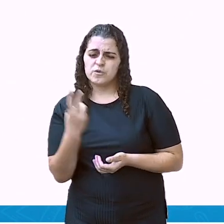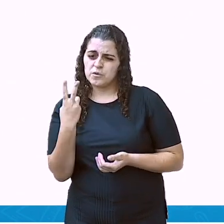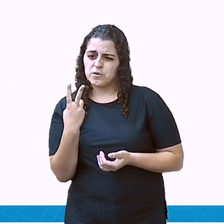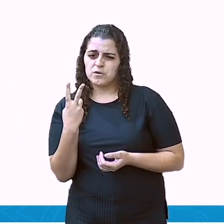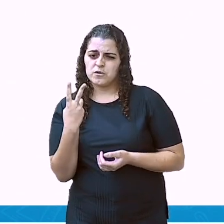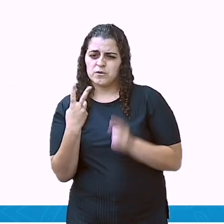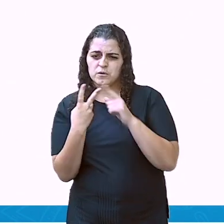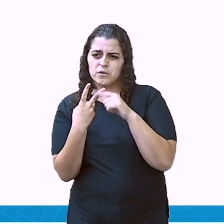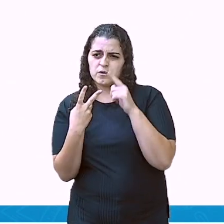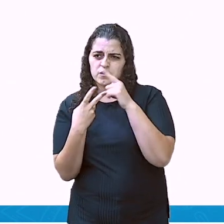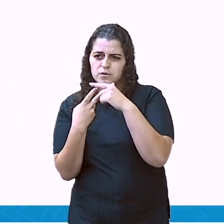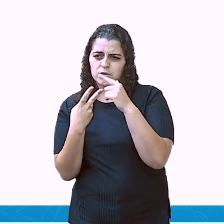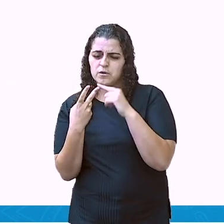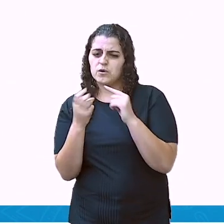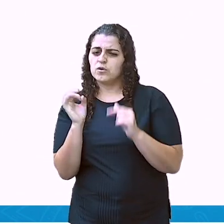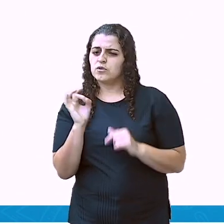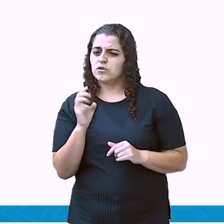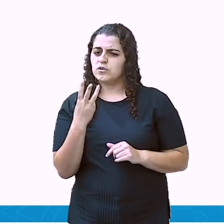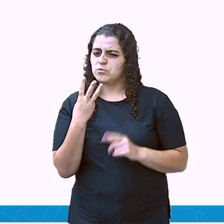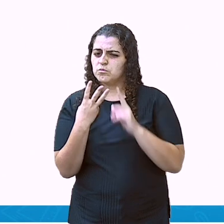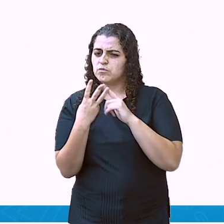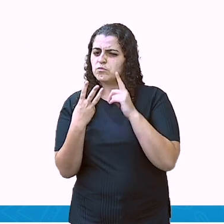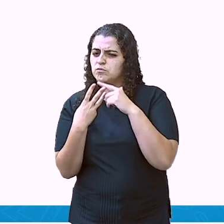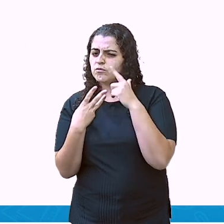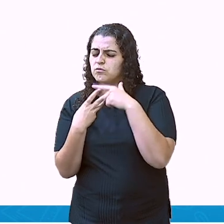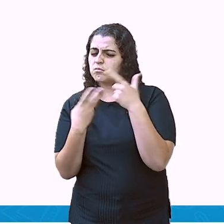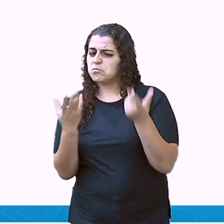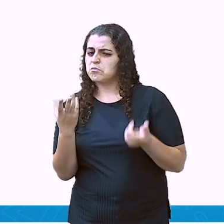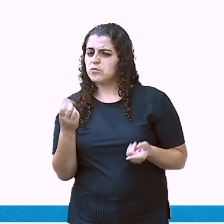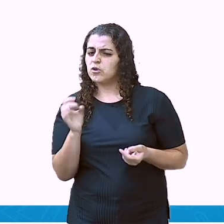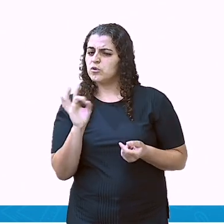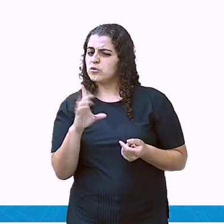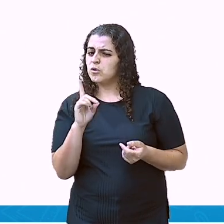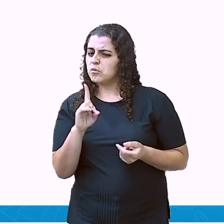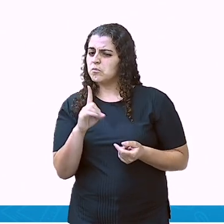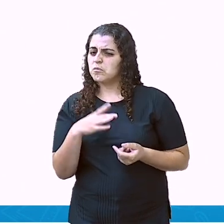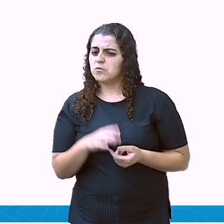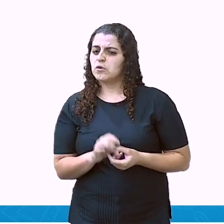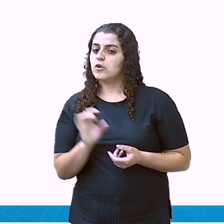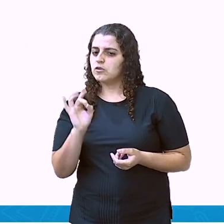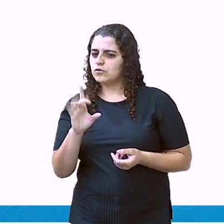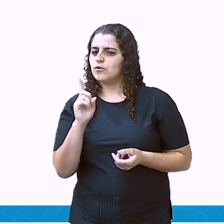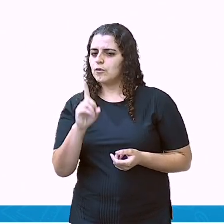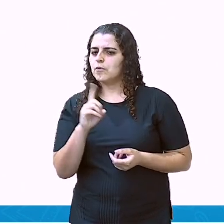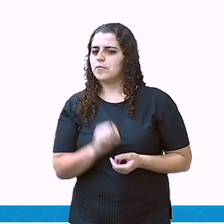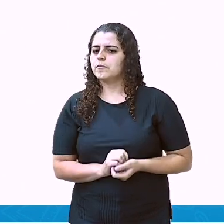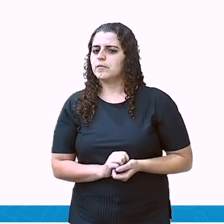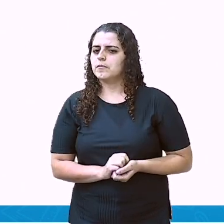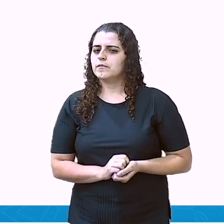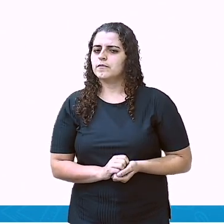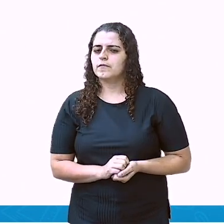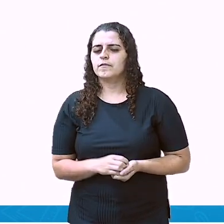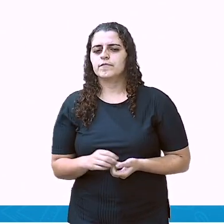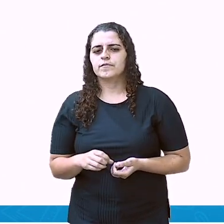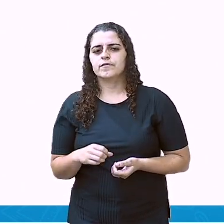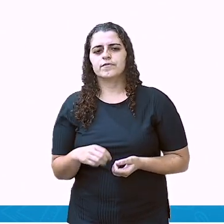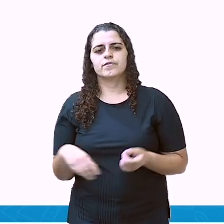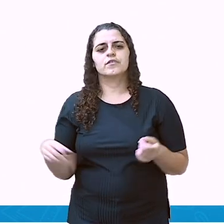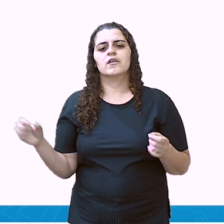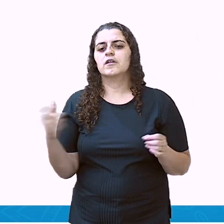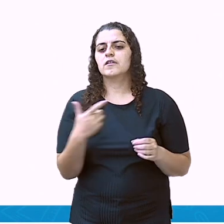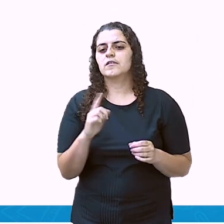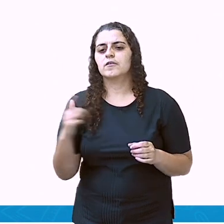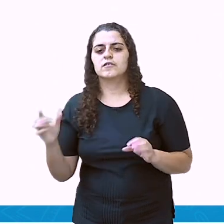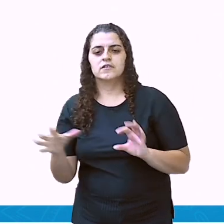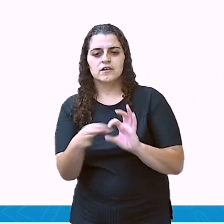duas? Ou três? Ou uma só? Só uma, né, gente? Ser escravo